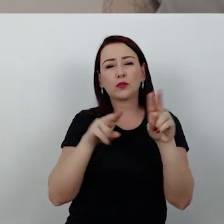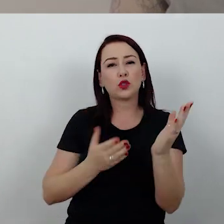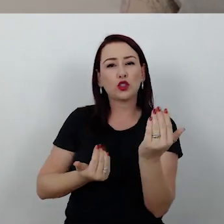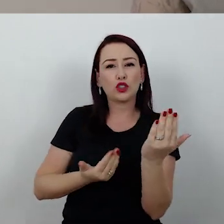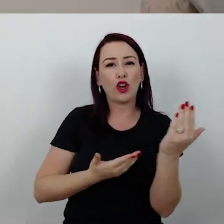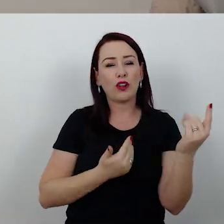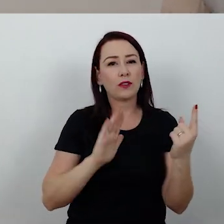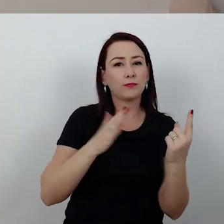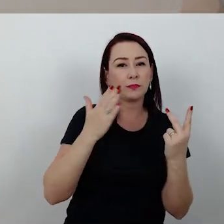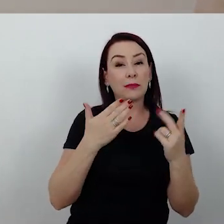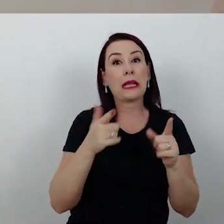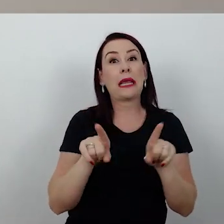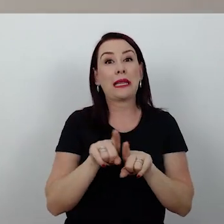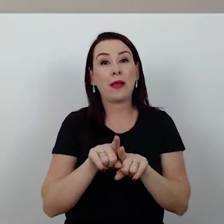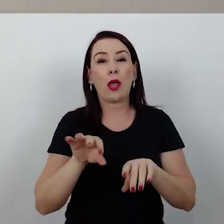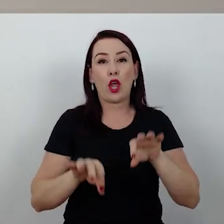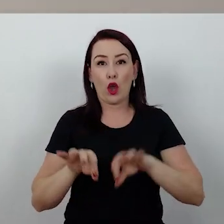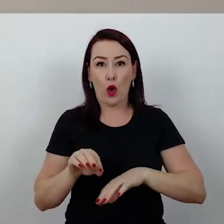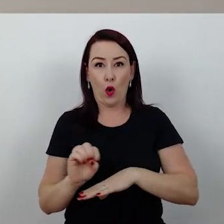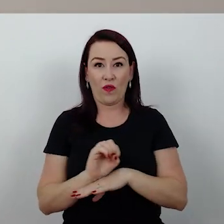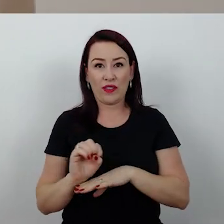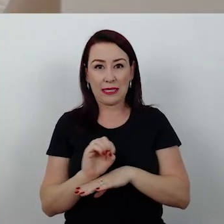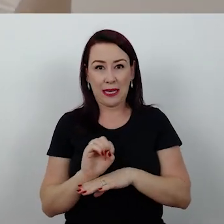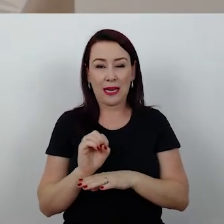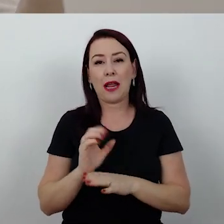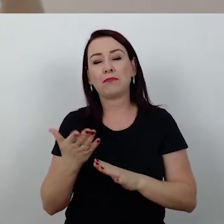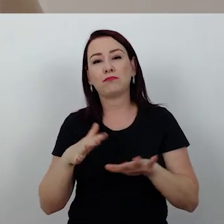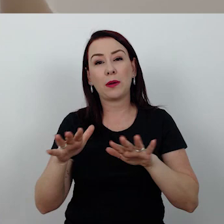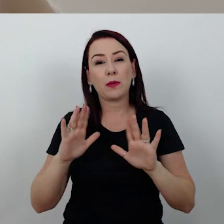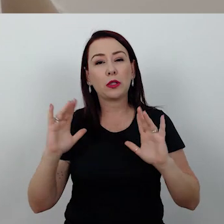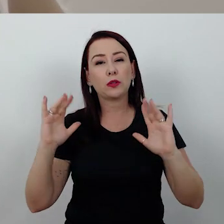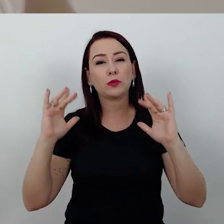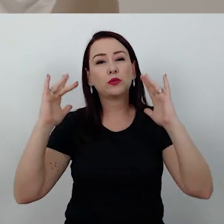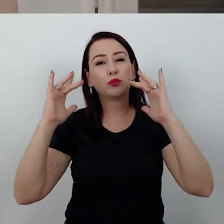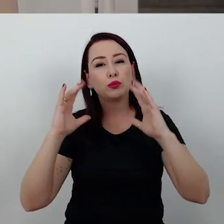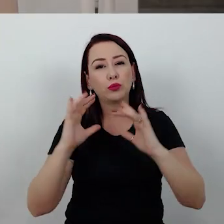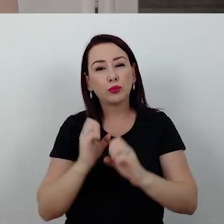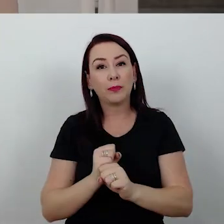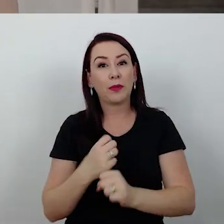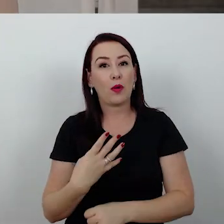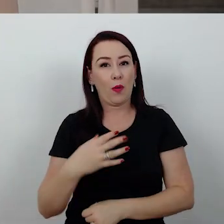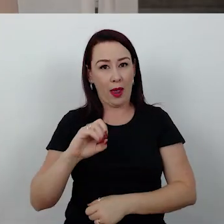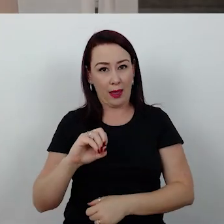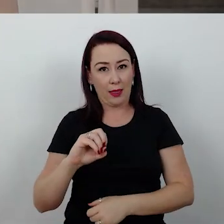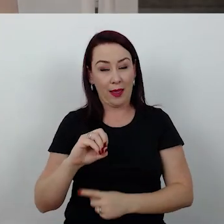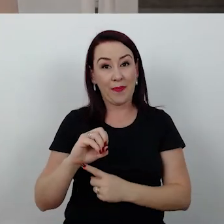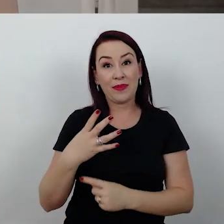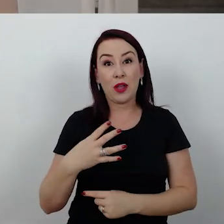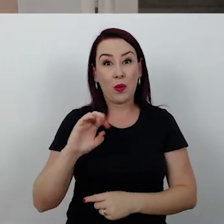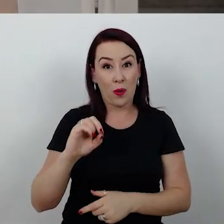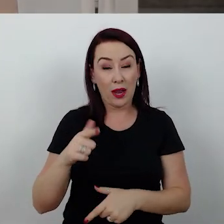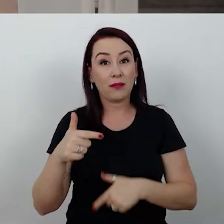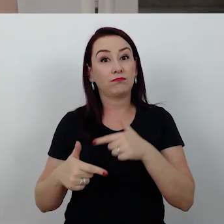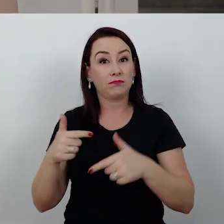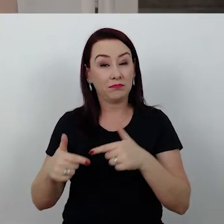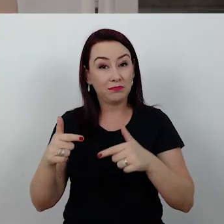fomos fazendo pequenas oficinas de preparação de atores, até que chegamos em 40. Esses 40 atuaram no